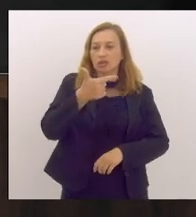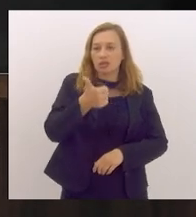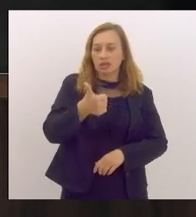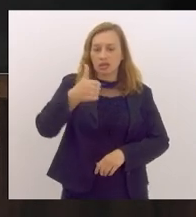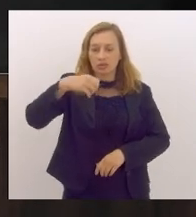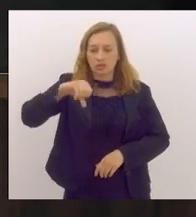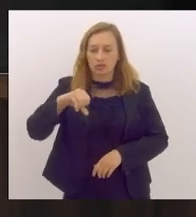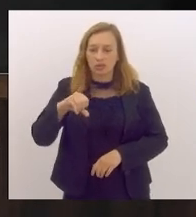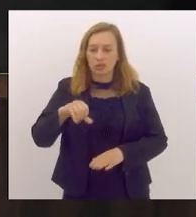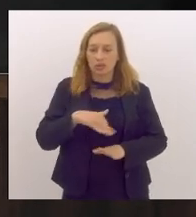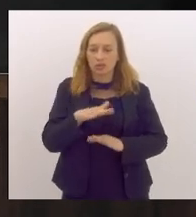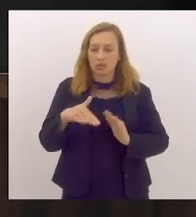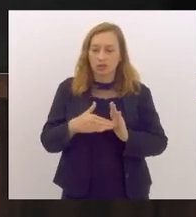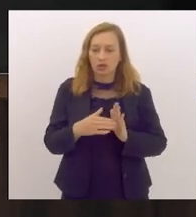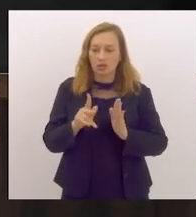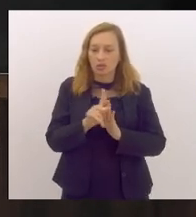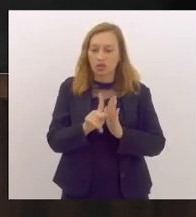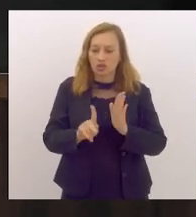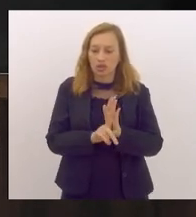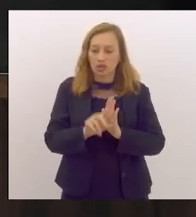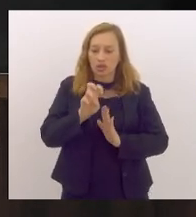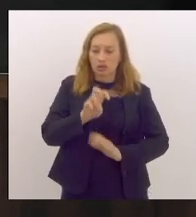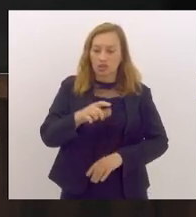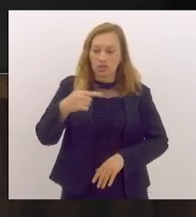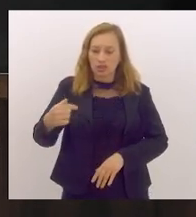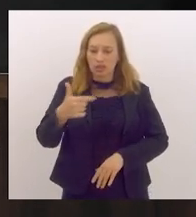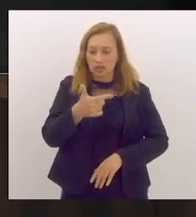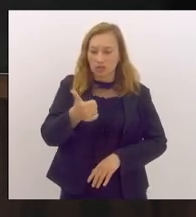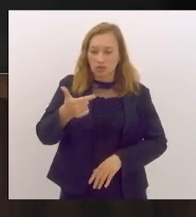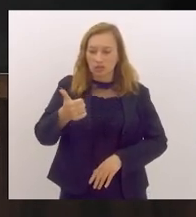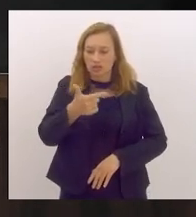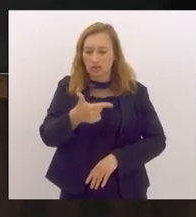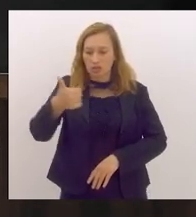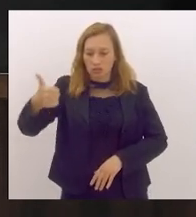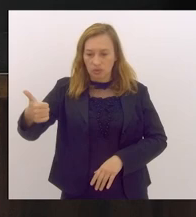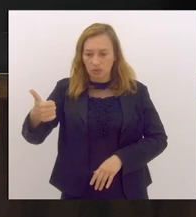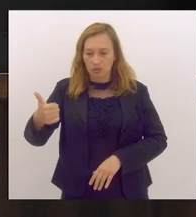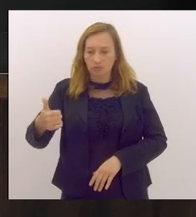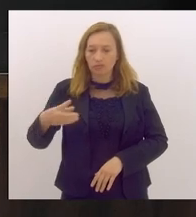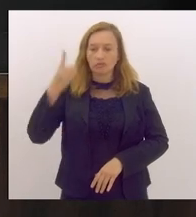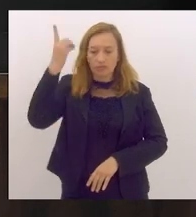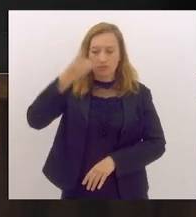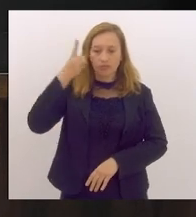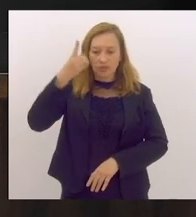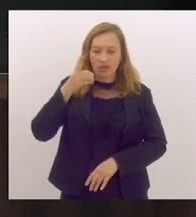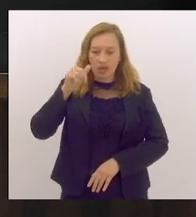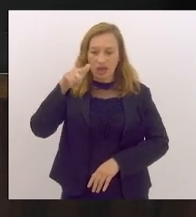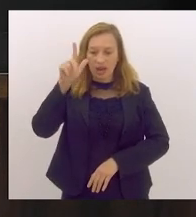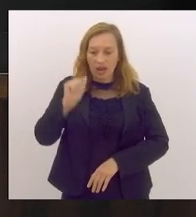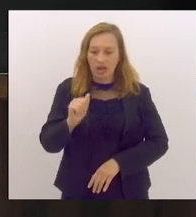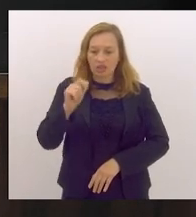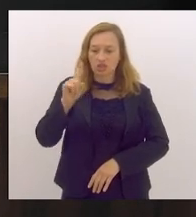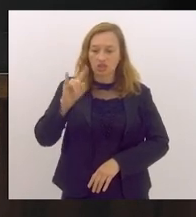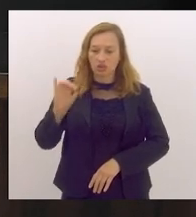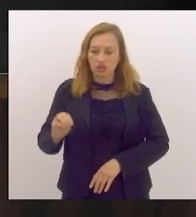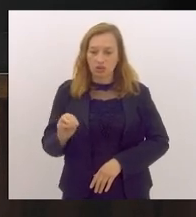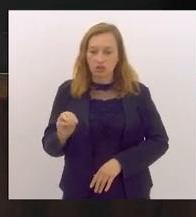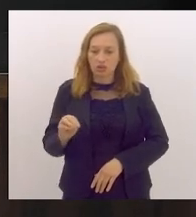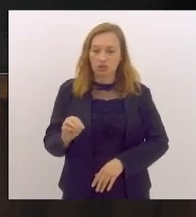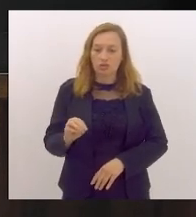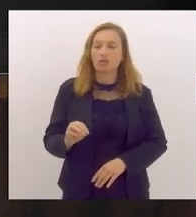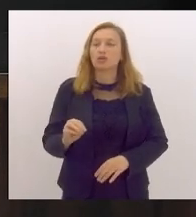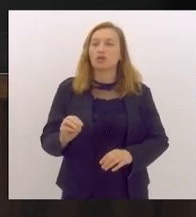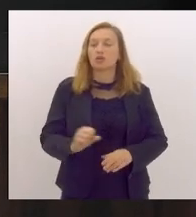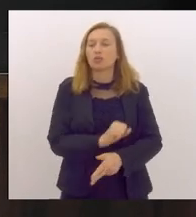pauta, veto total aposto ao projeto de lei 5712 de 22, de autoria dos deputados Alana Passos e Dionísio Lins, que autoriza o